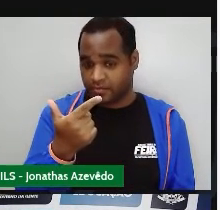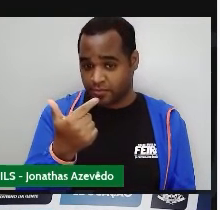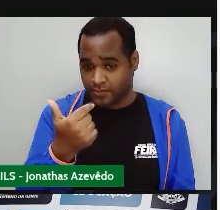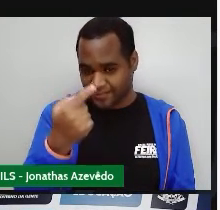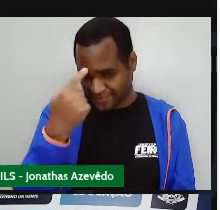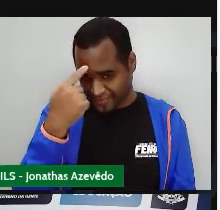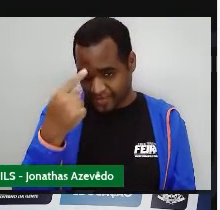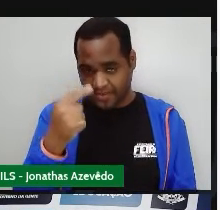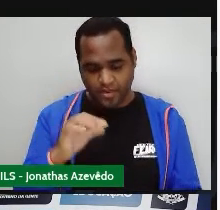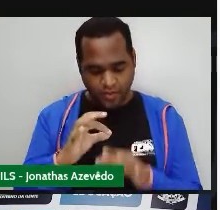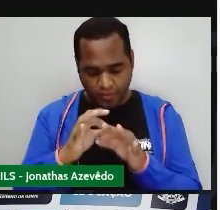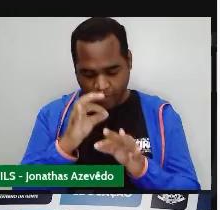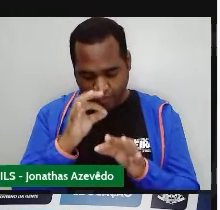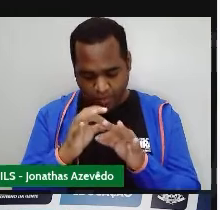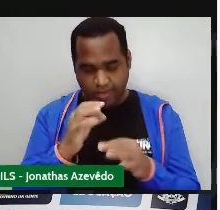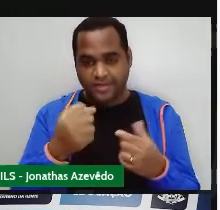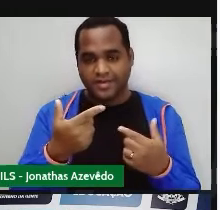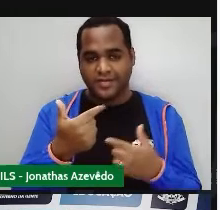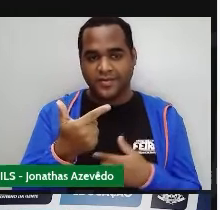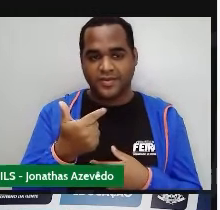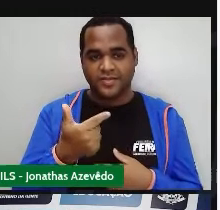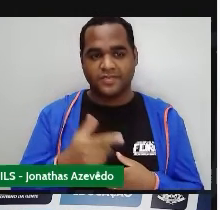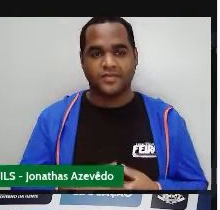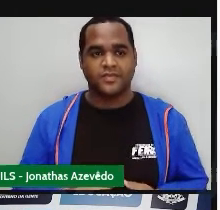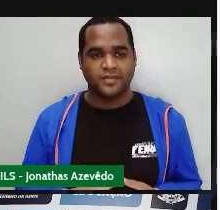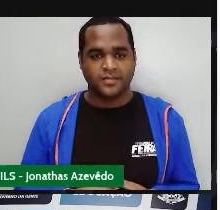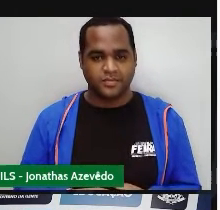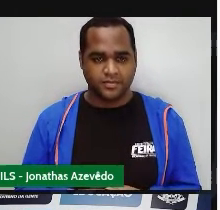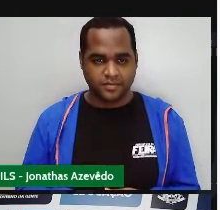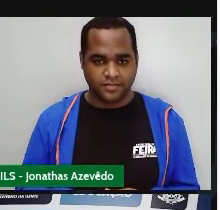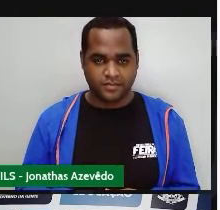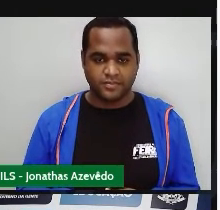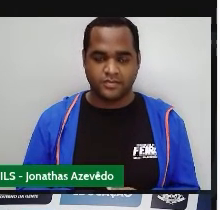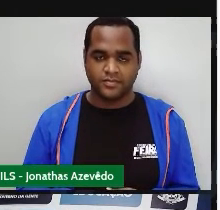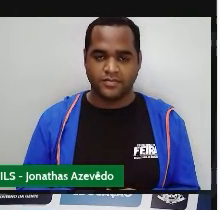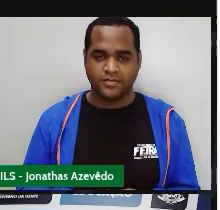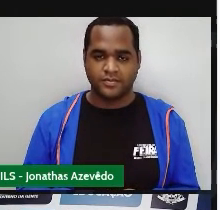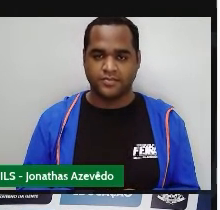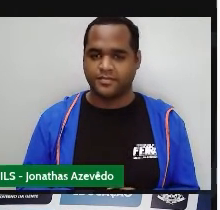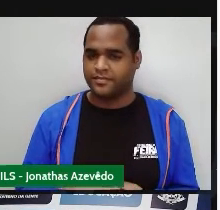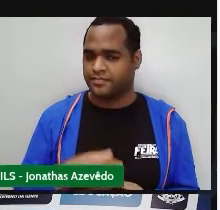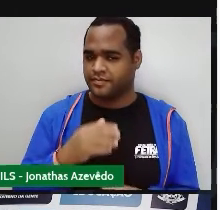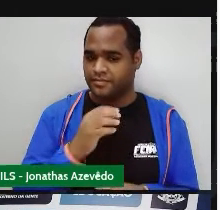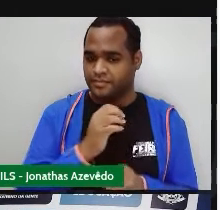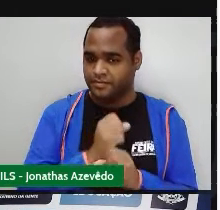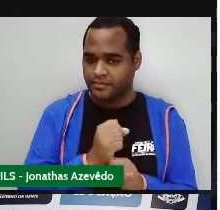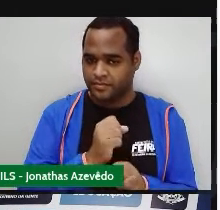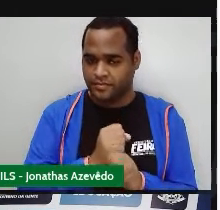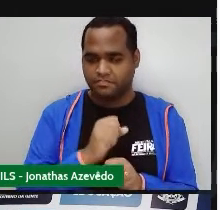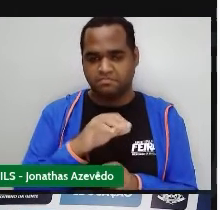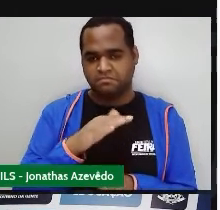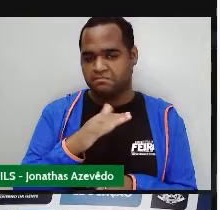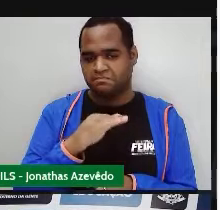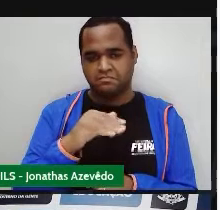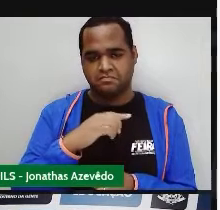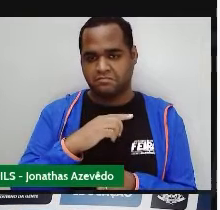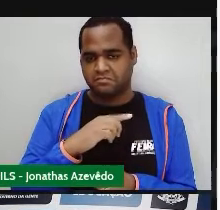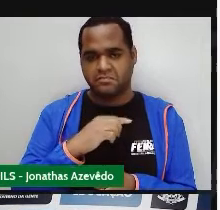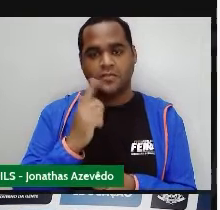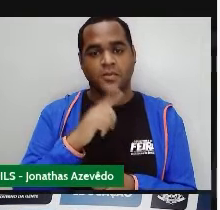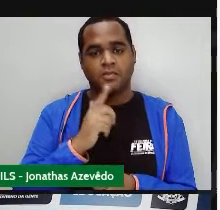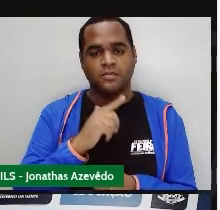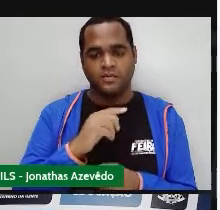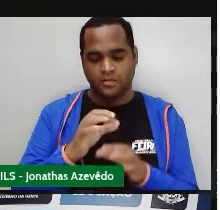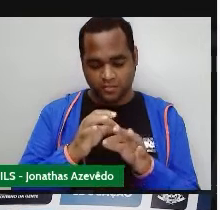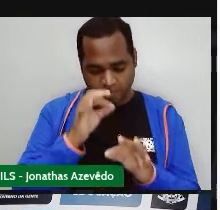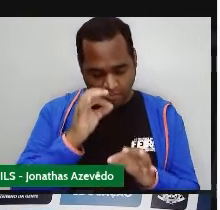cada cubo leva 12 Canudos da o total total de Canudos para fazer